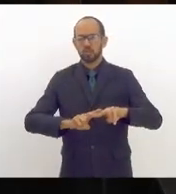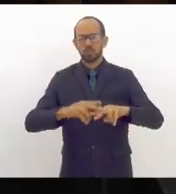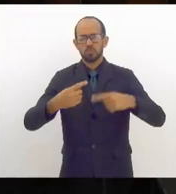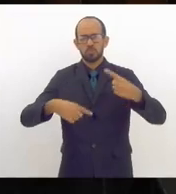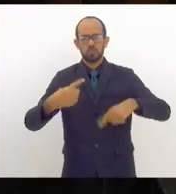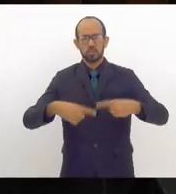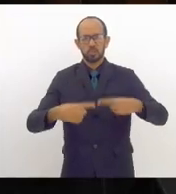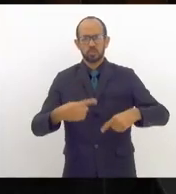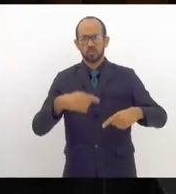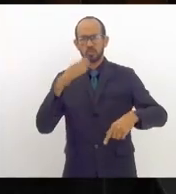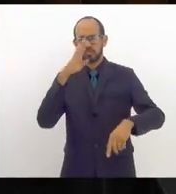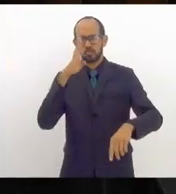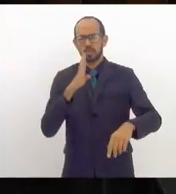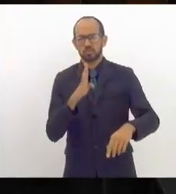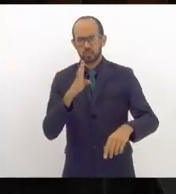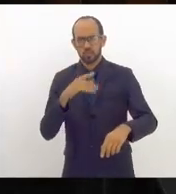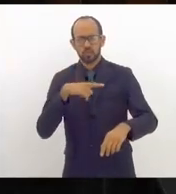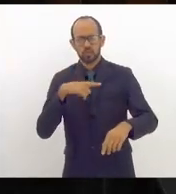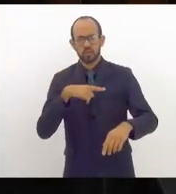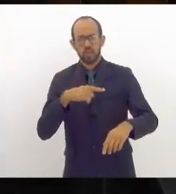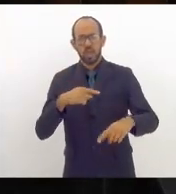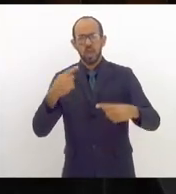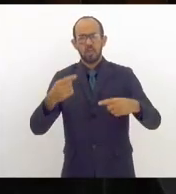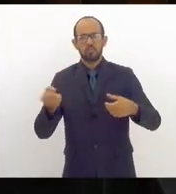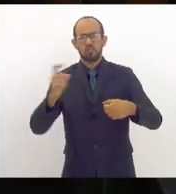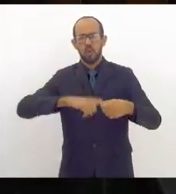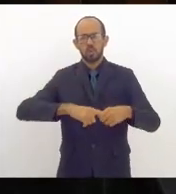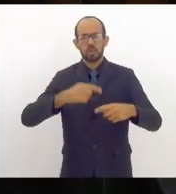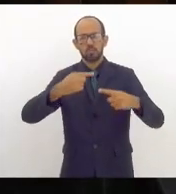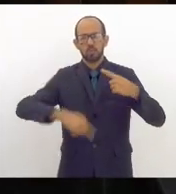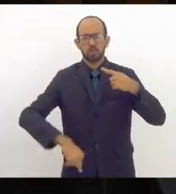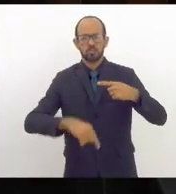gente tem a volta da censura nesse país